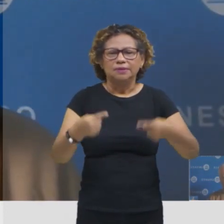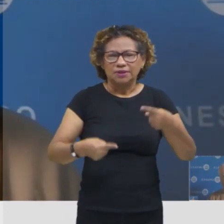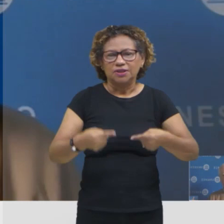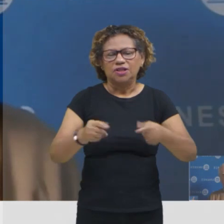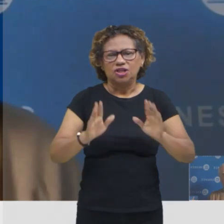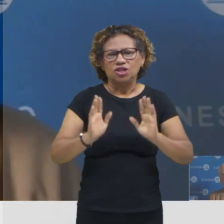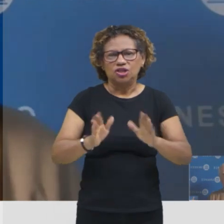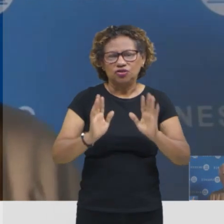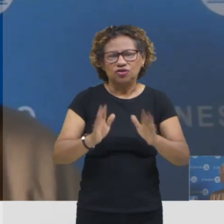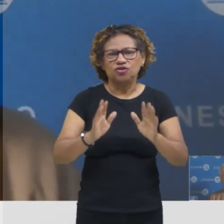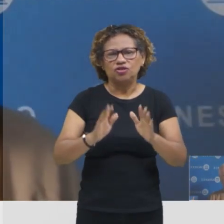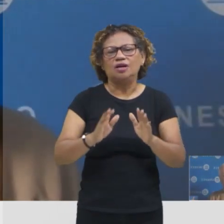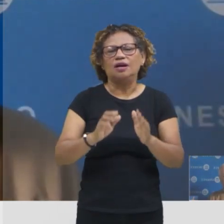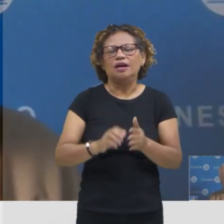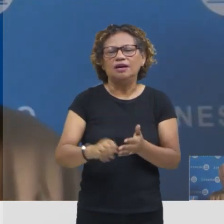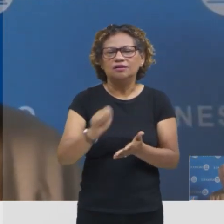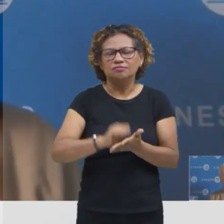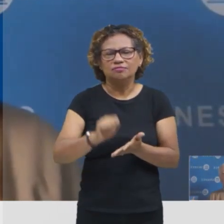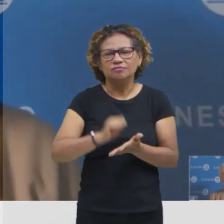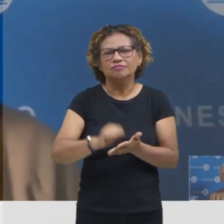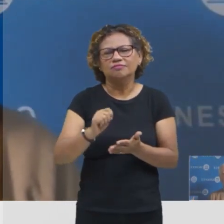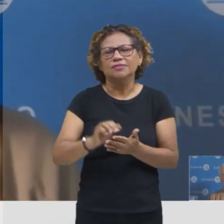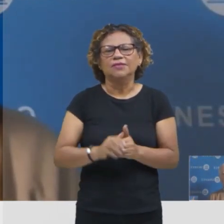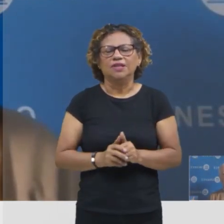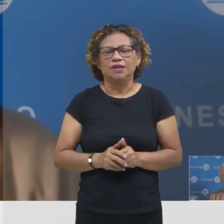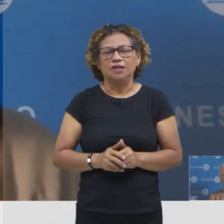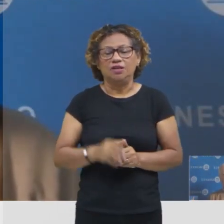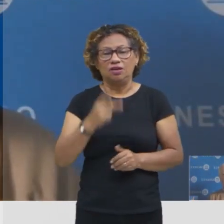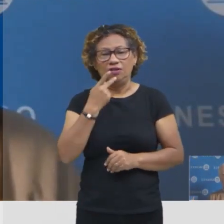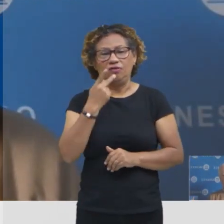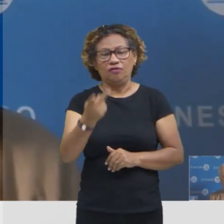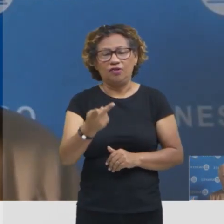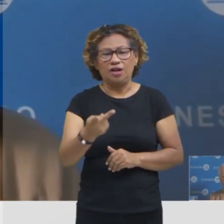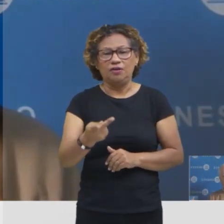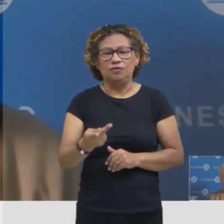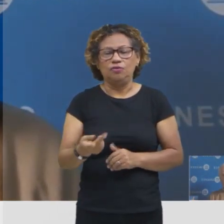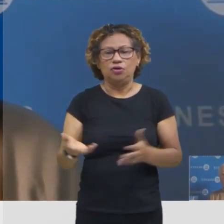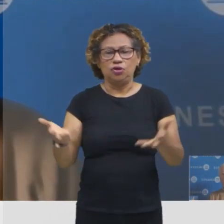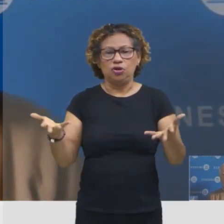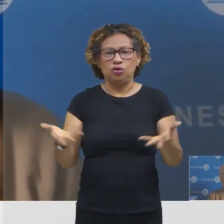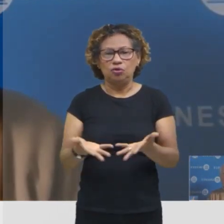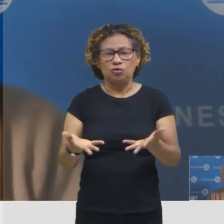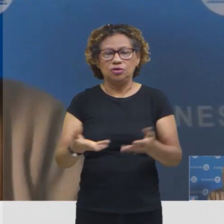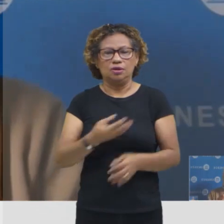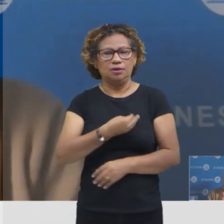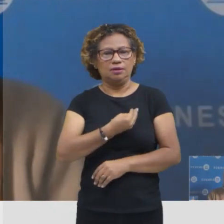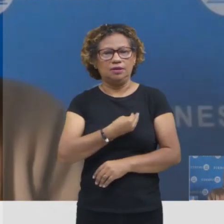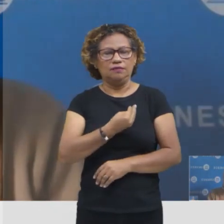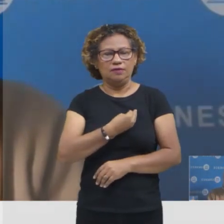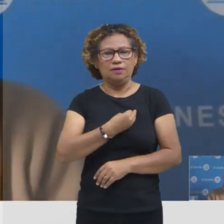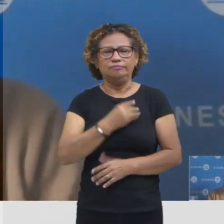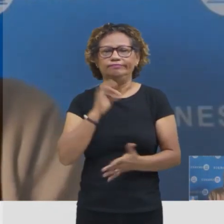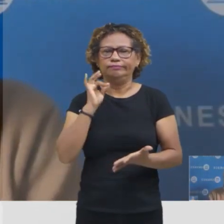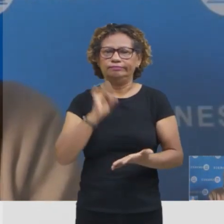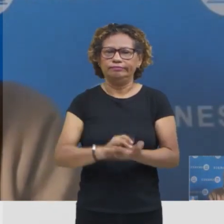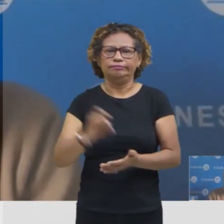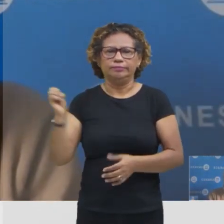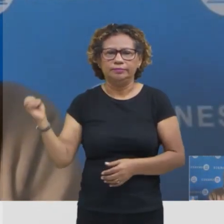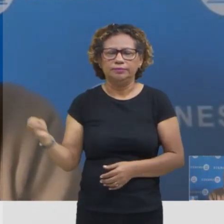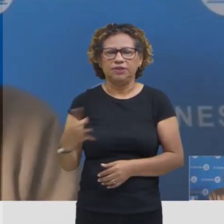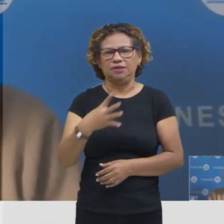nessa altura, e é por isso que eu digo que o que nós estamos hoje a viver é uma realidade nova